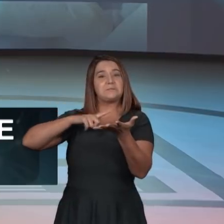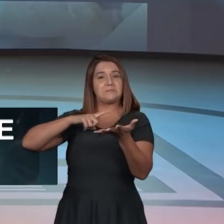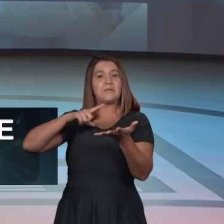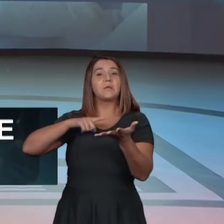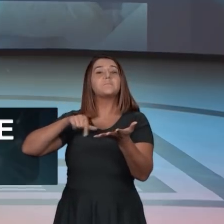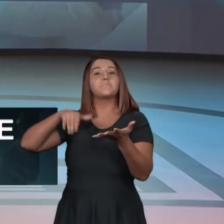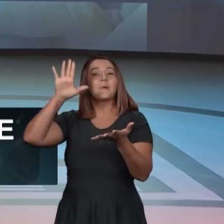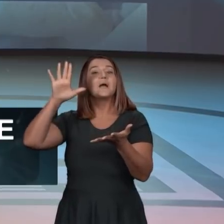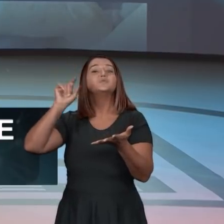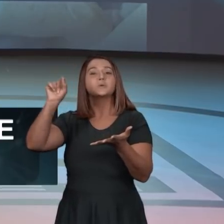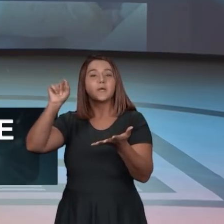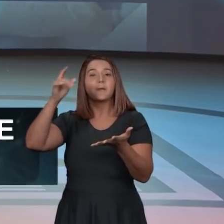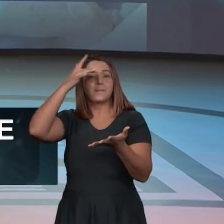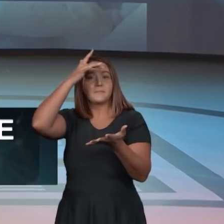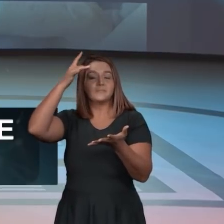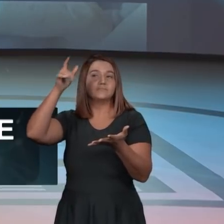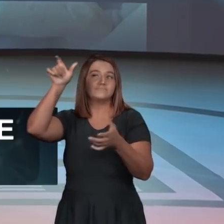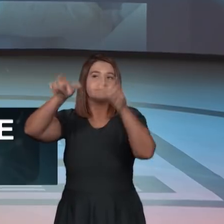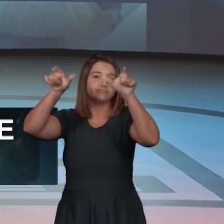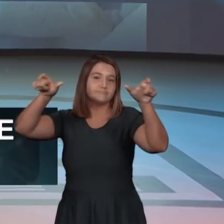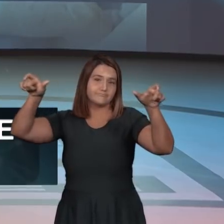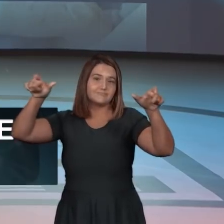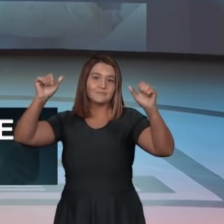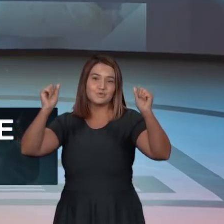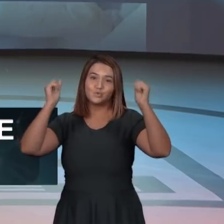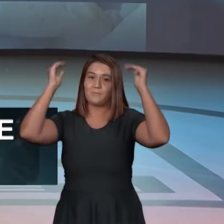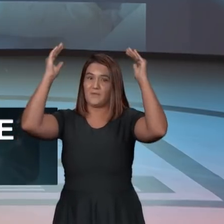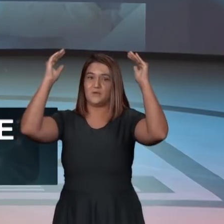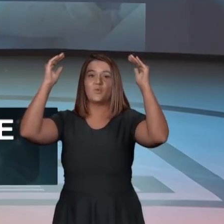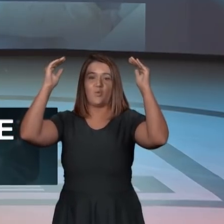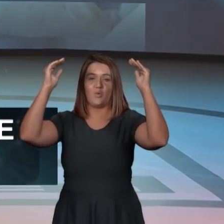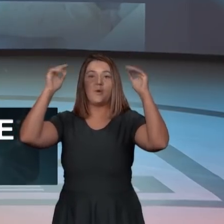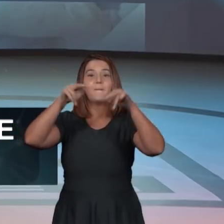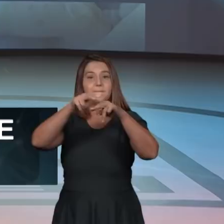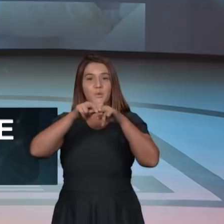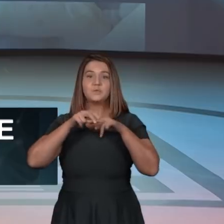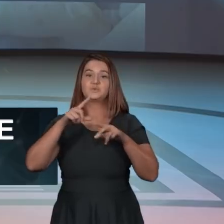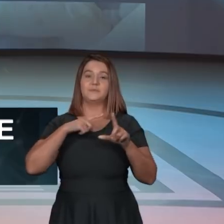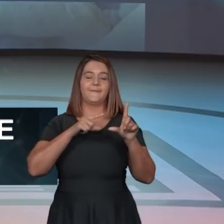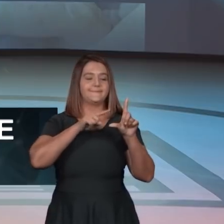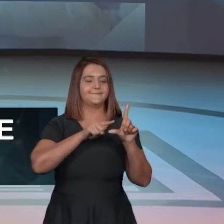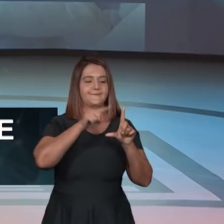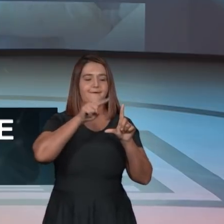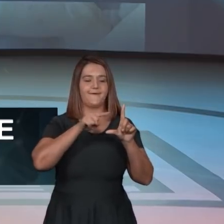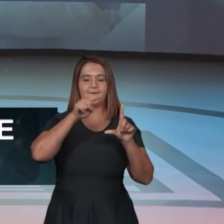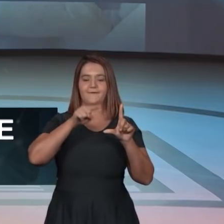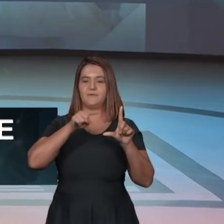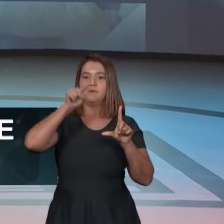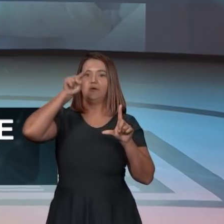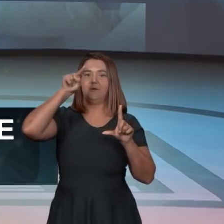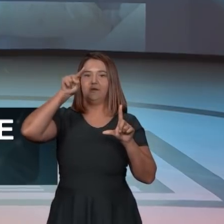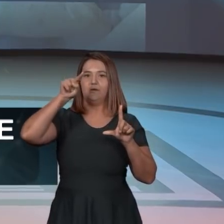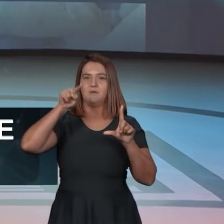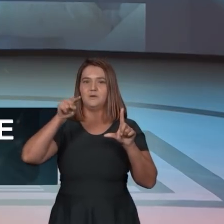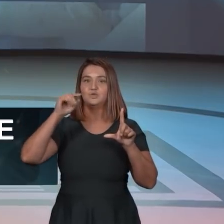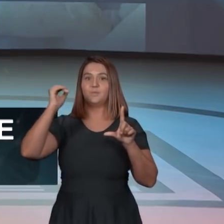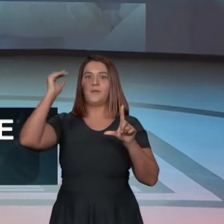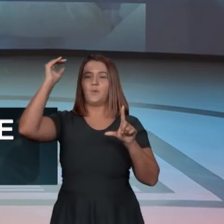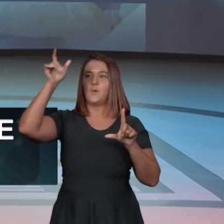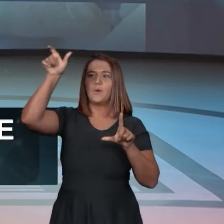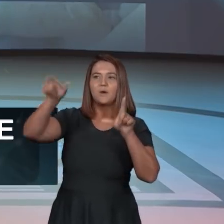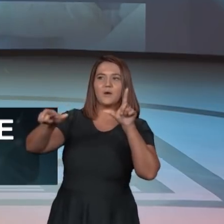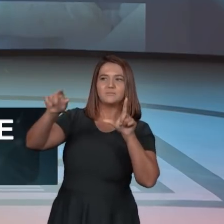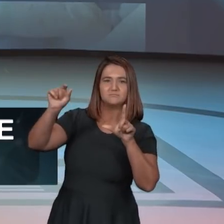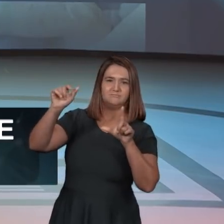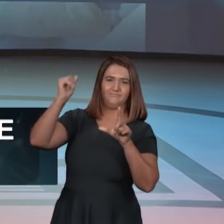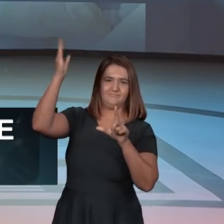E aí vem a escala de Kardashev, onde eles imaginam graus de evolução de civilizações superiores e vai